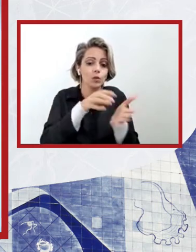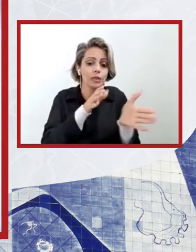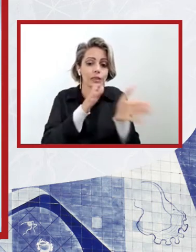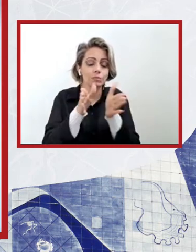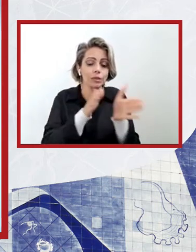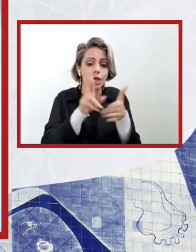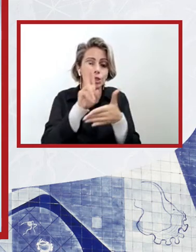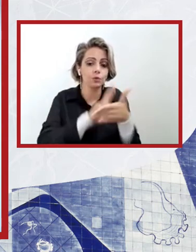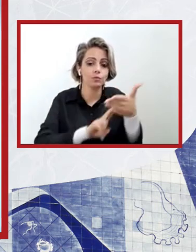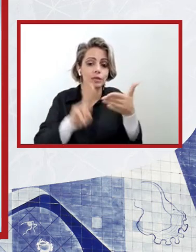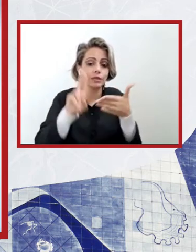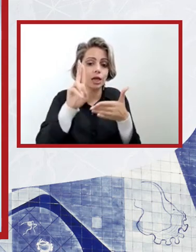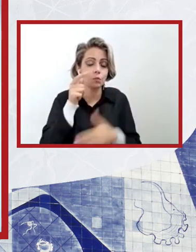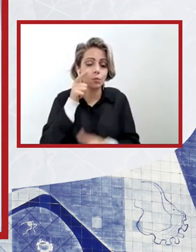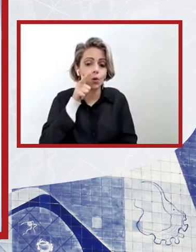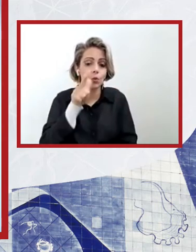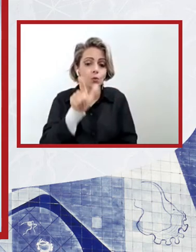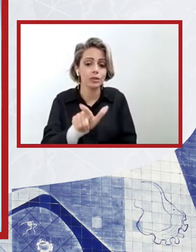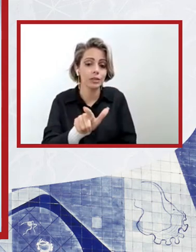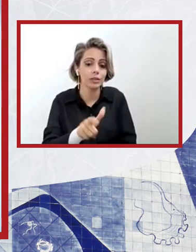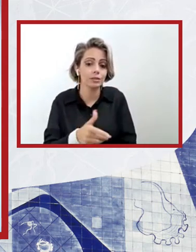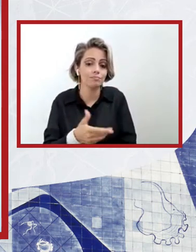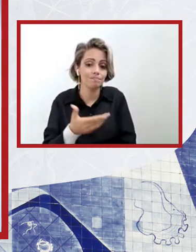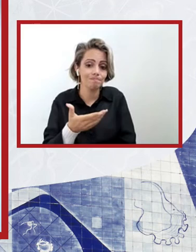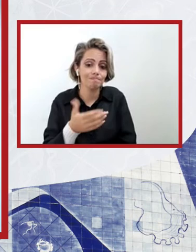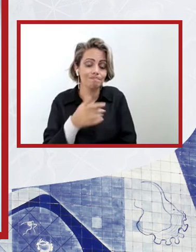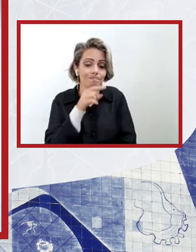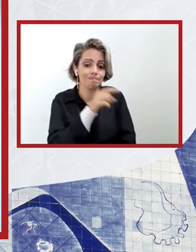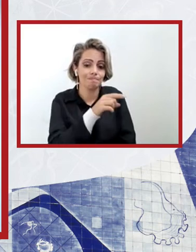universidade para esse núcleo intervir.